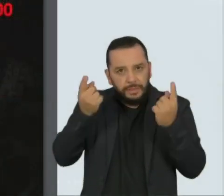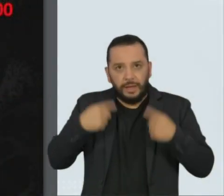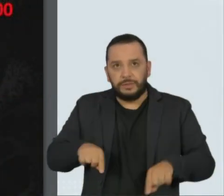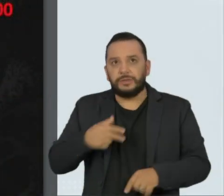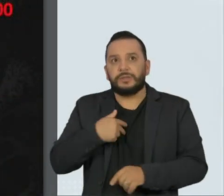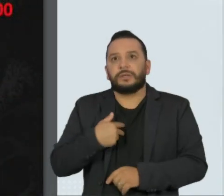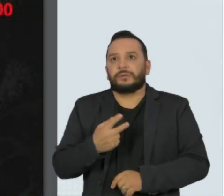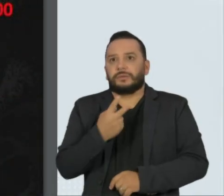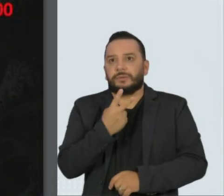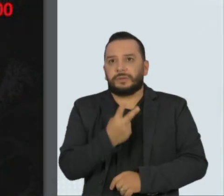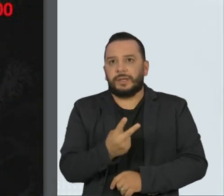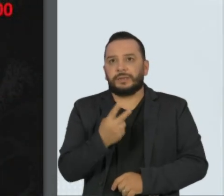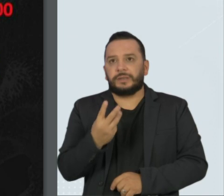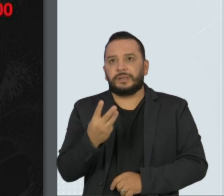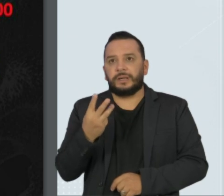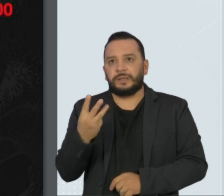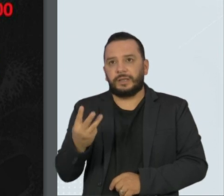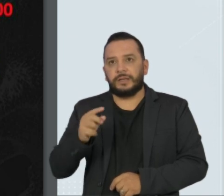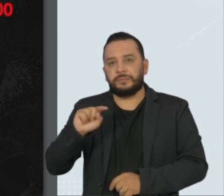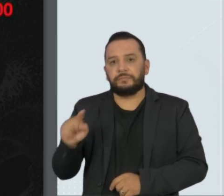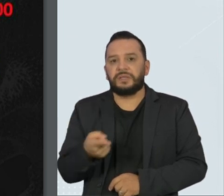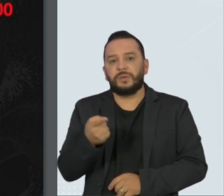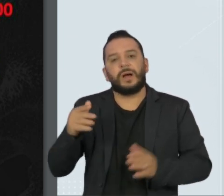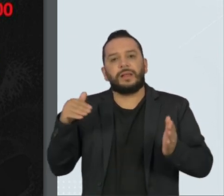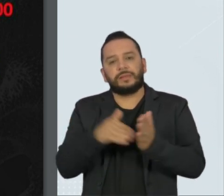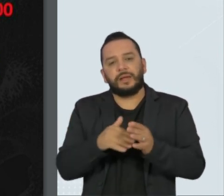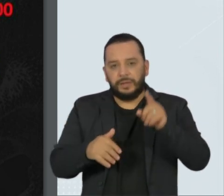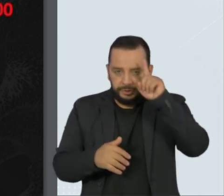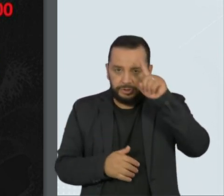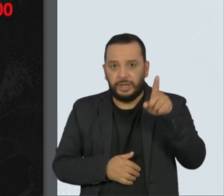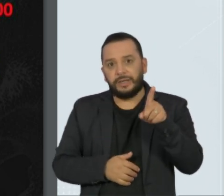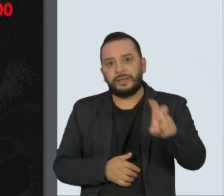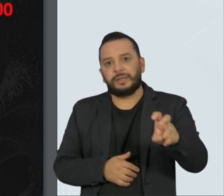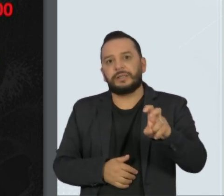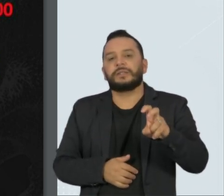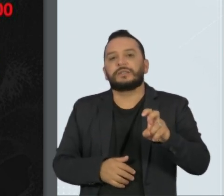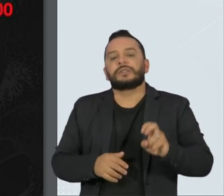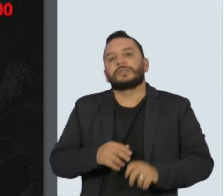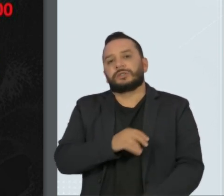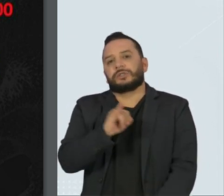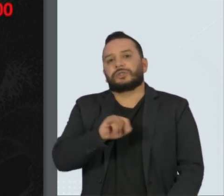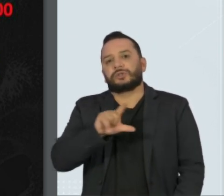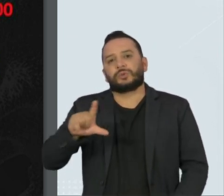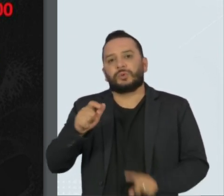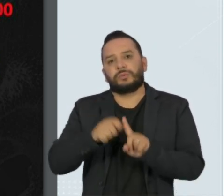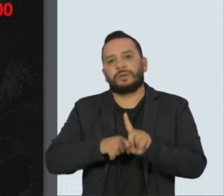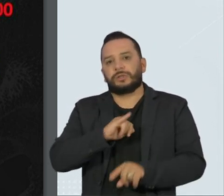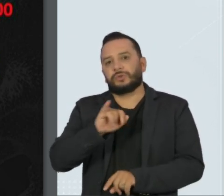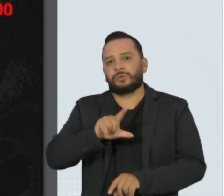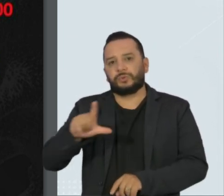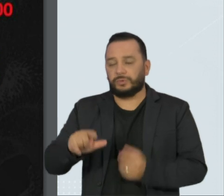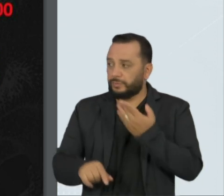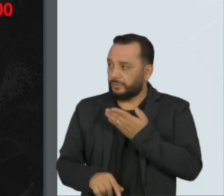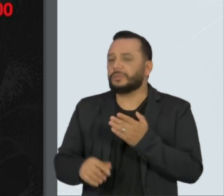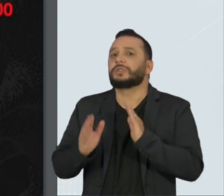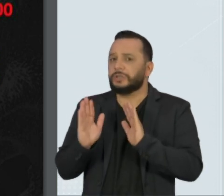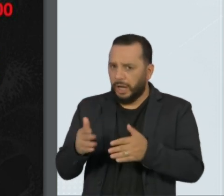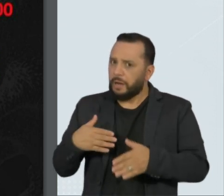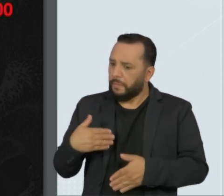mil, até dia 15 do próximo mês. E é essa distribuição prevista e já em